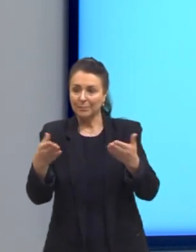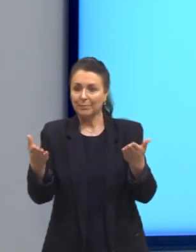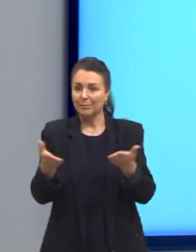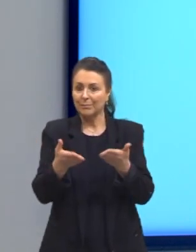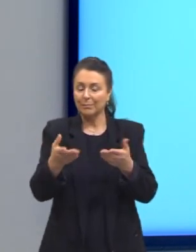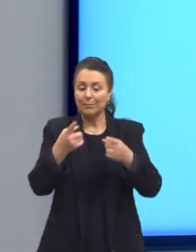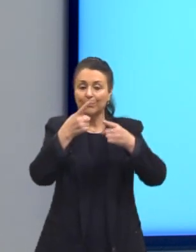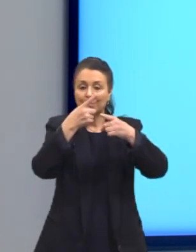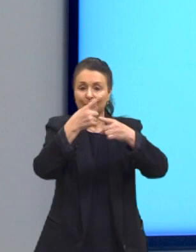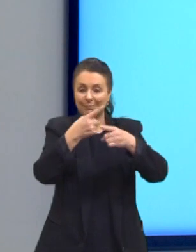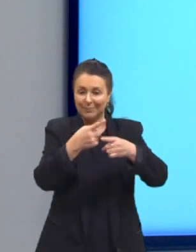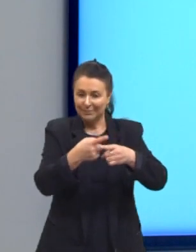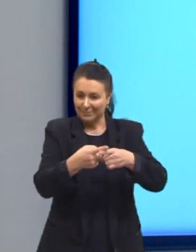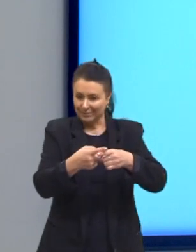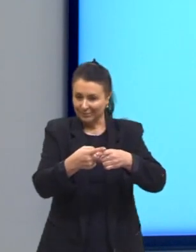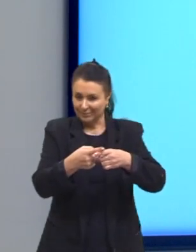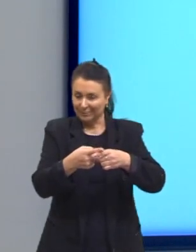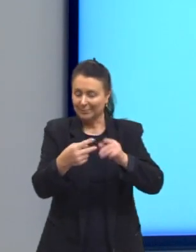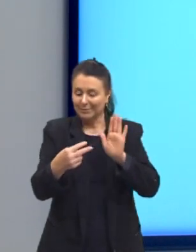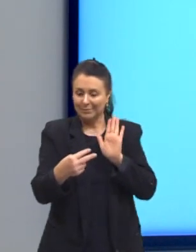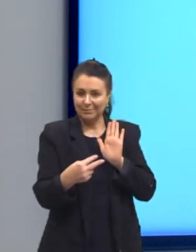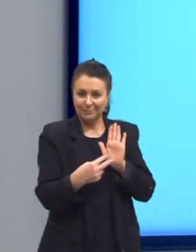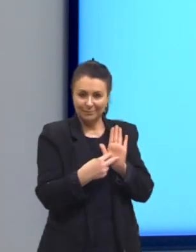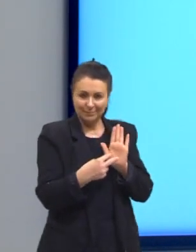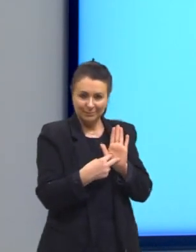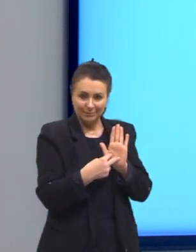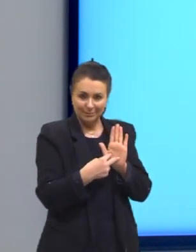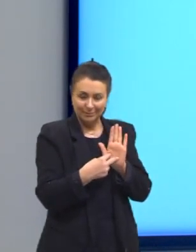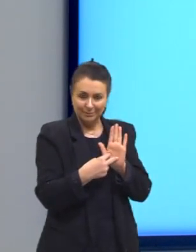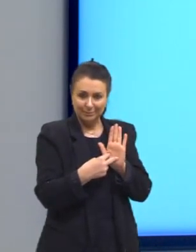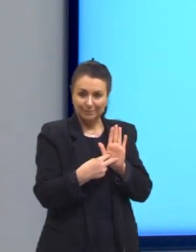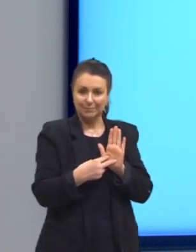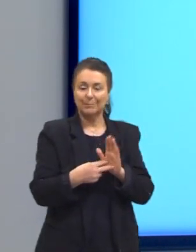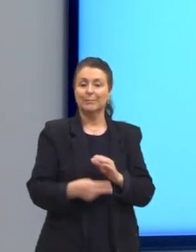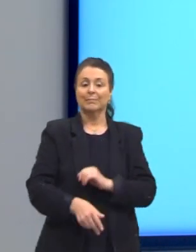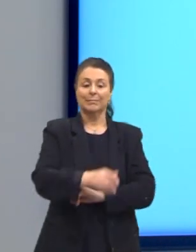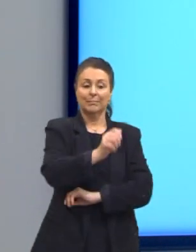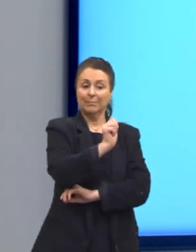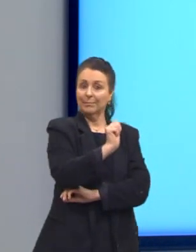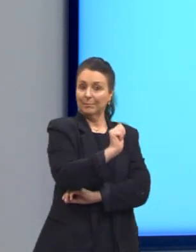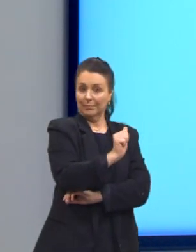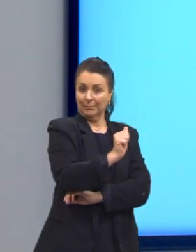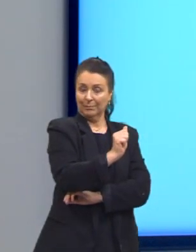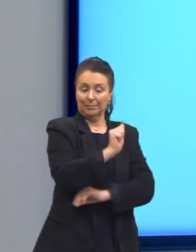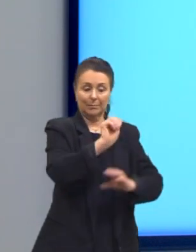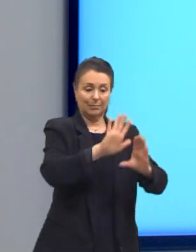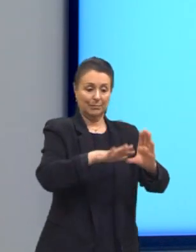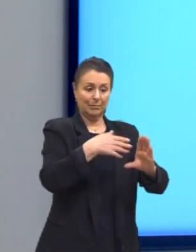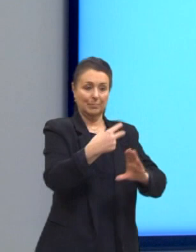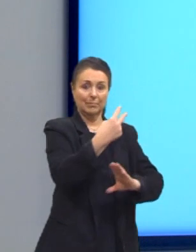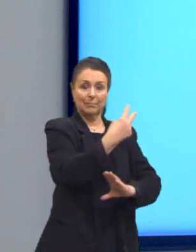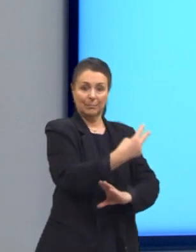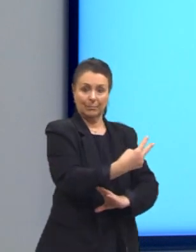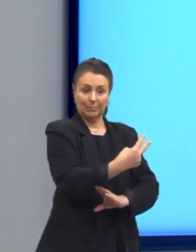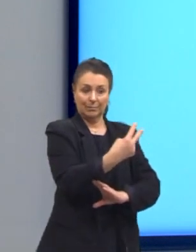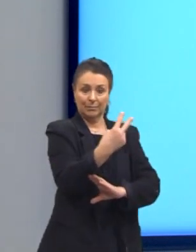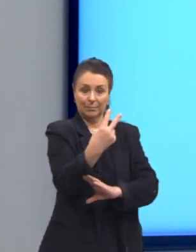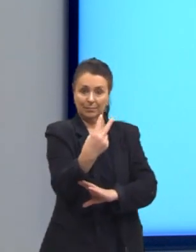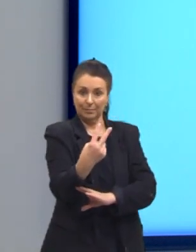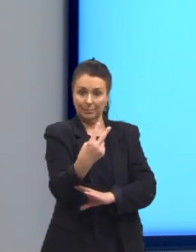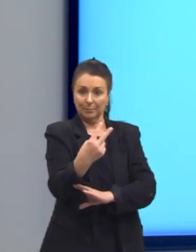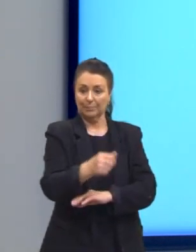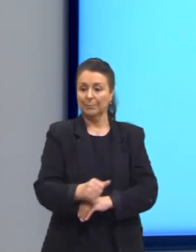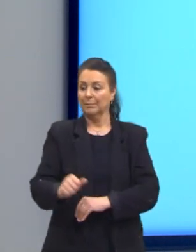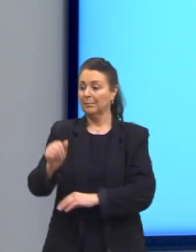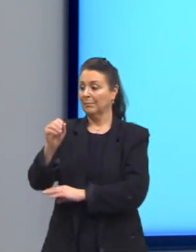como multiplicar tá eu trouxe então uma matriz a ela é uma matriz 2 por 2 e uma